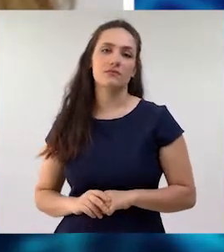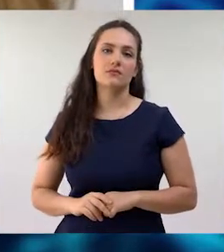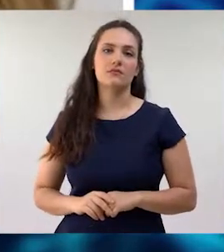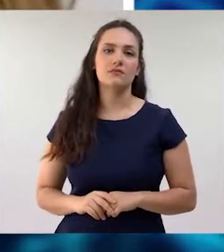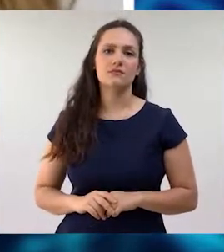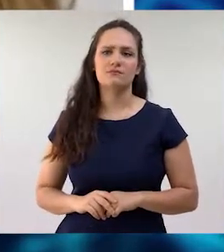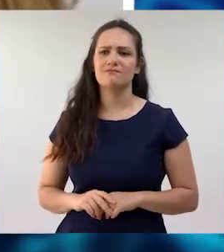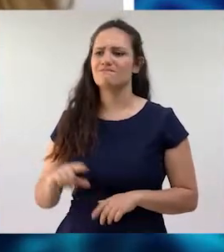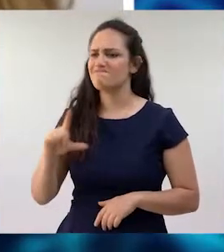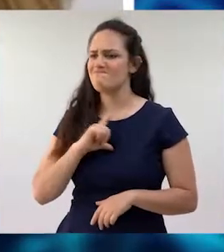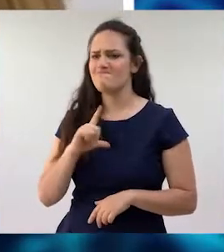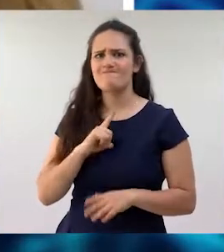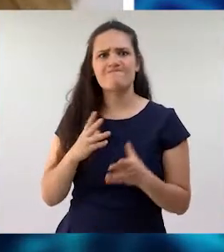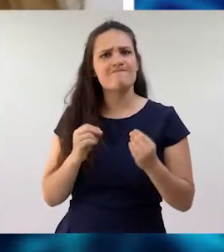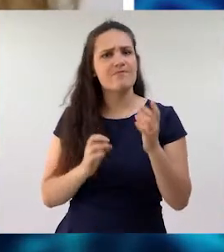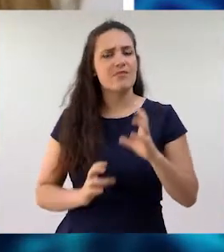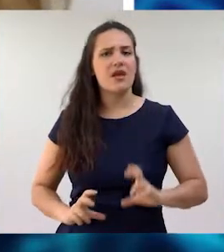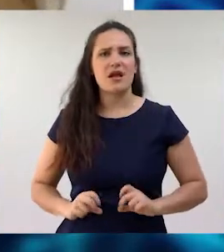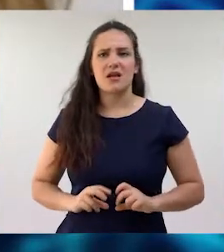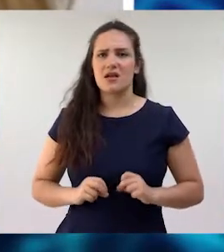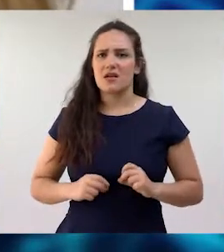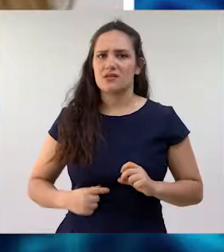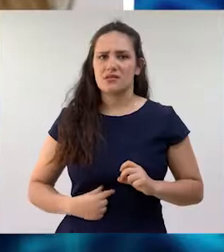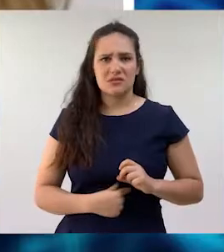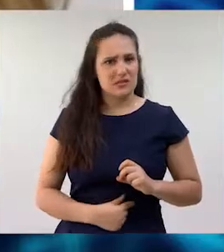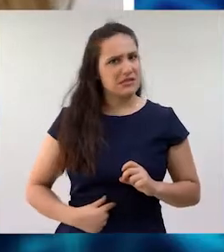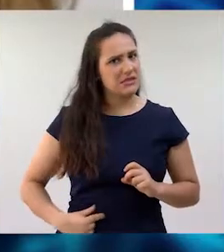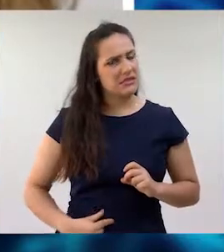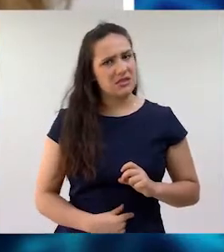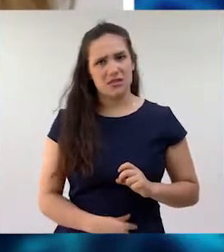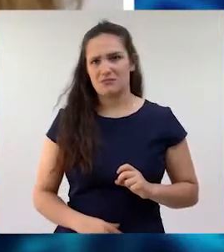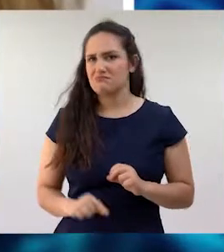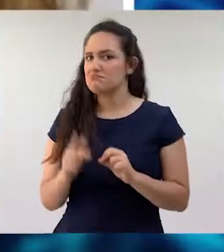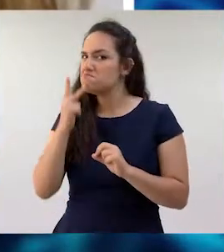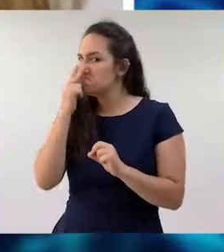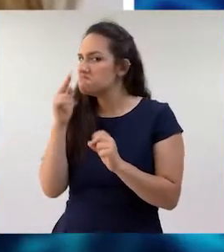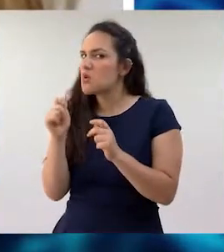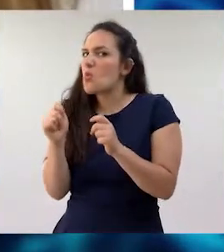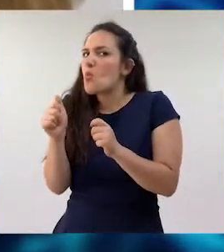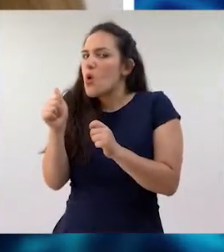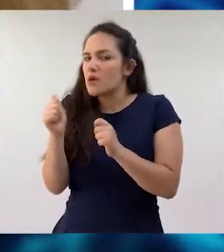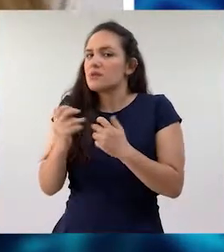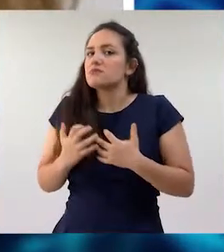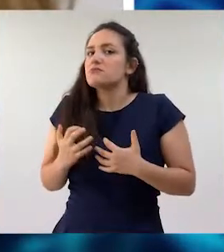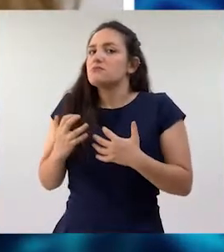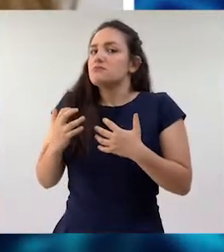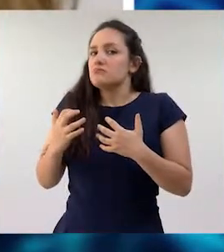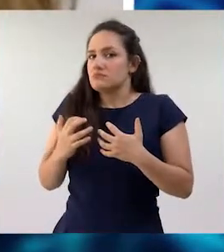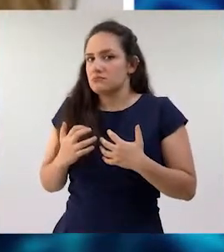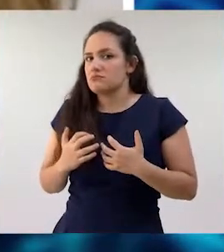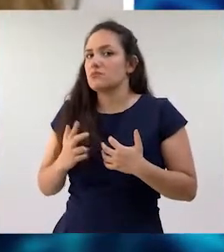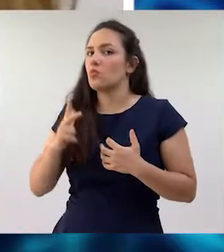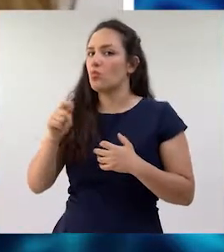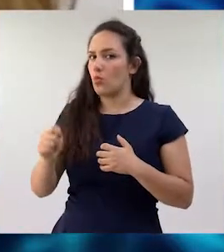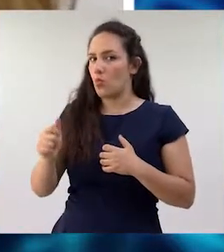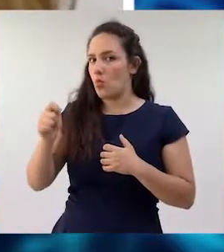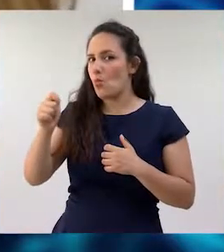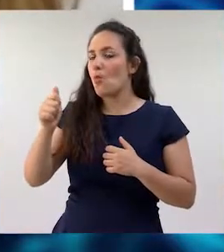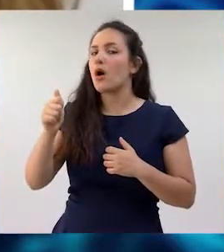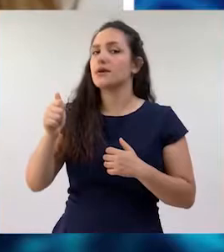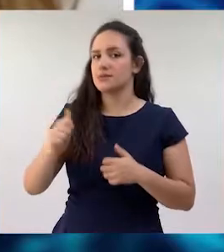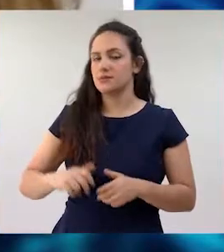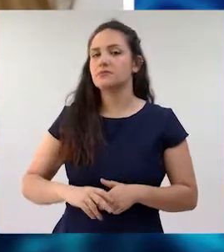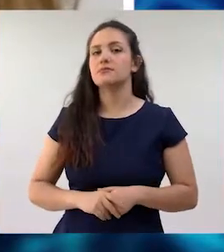está incidindo tão mais atualmente que ele está chegando muito próximo do